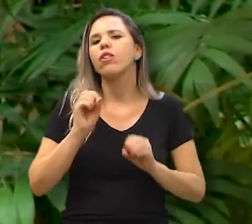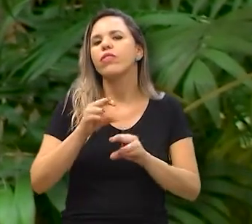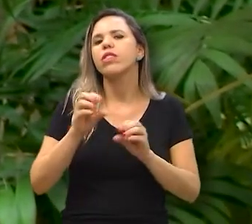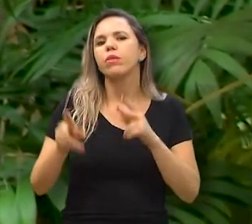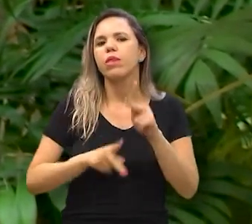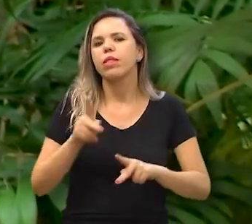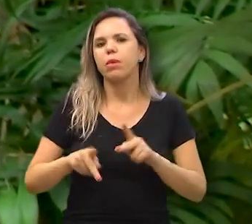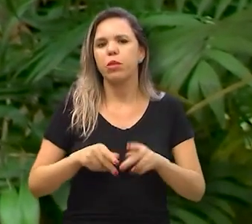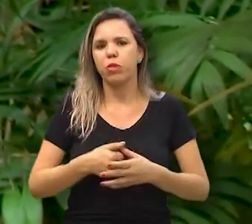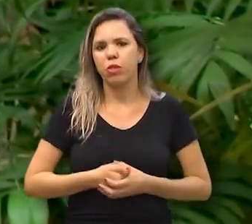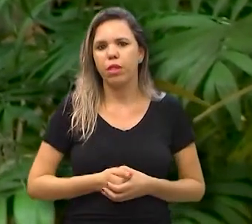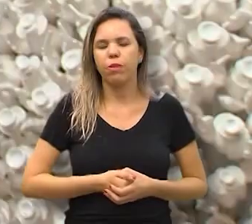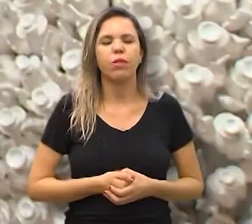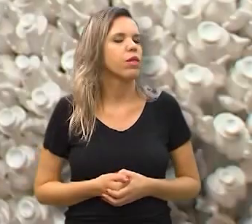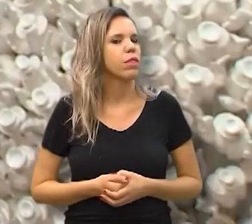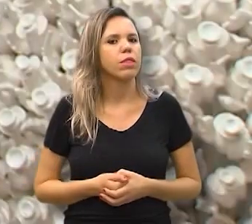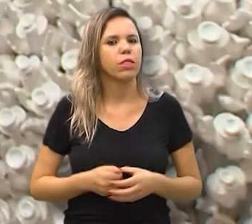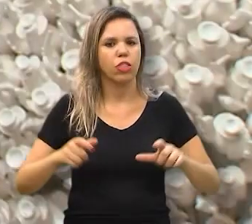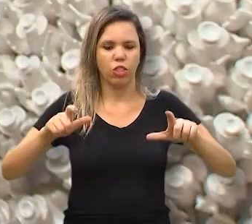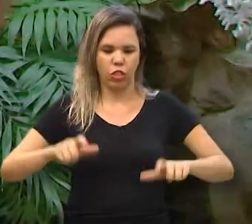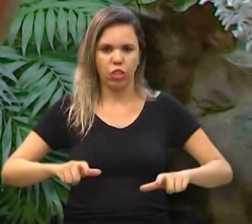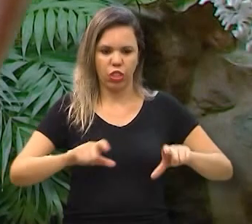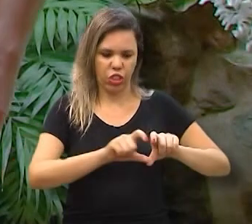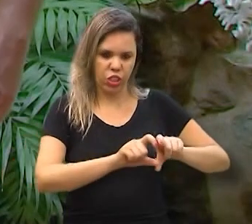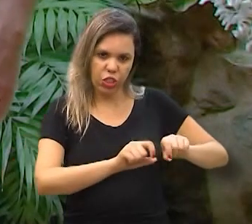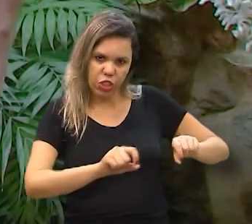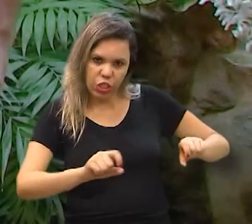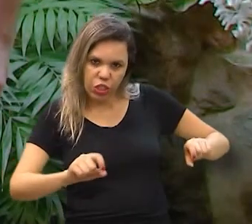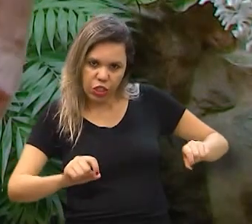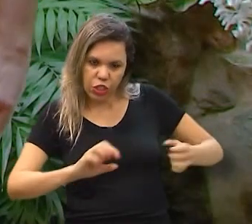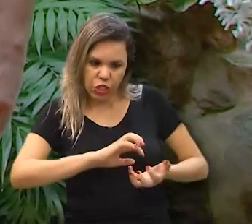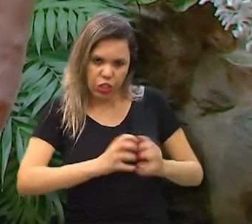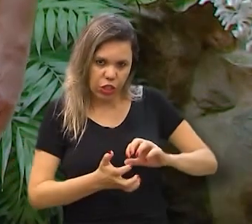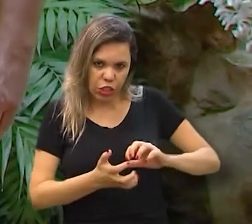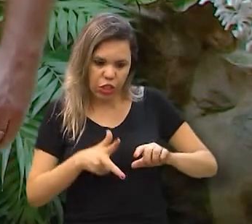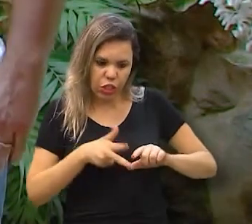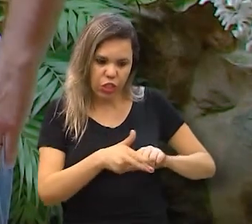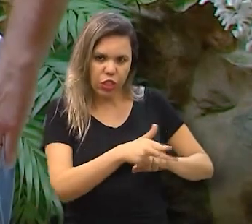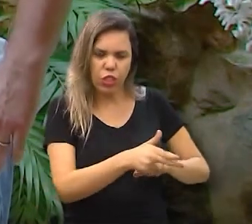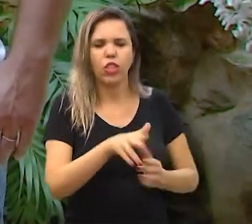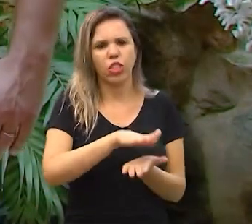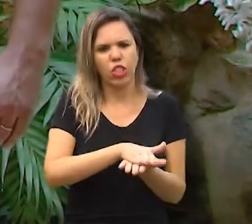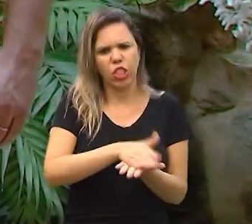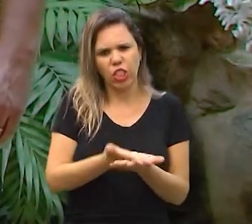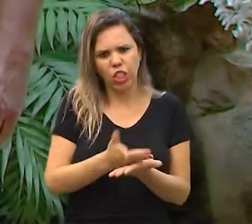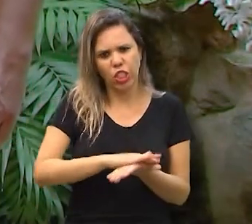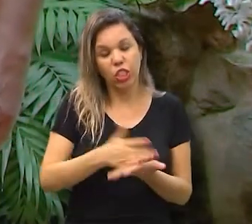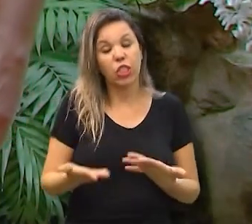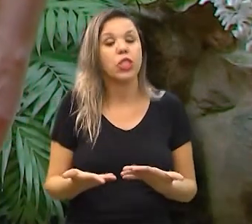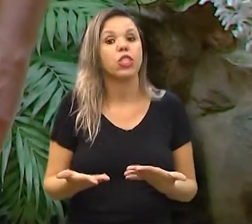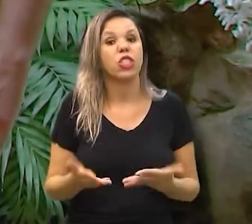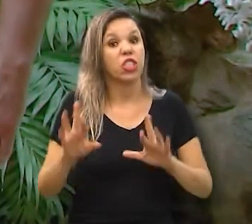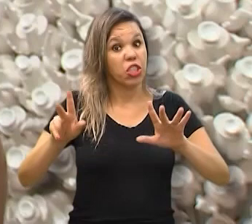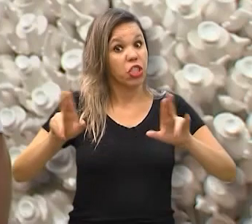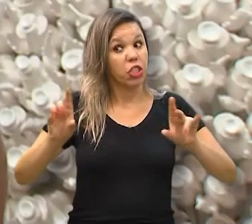Chefe, o que a gente vai ensinar para o pessoal de casa então? Nhoque na chapa. Olha só, é um nhoque diferenciado porque não